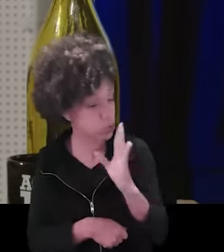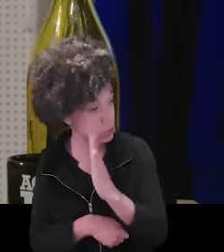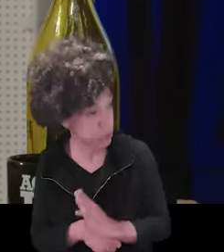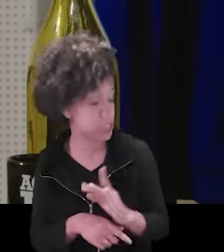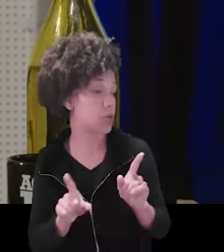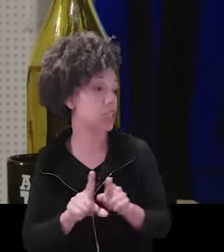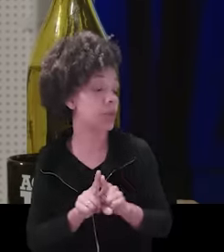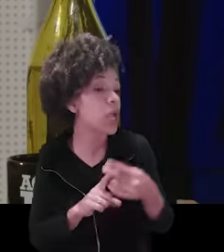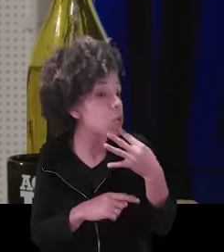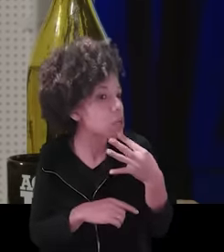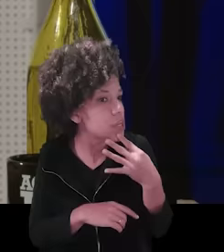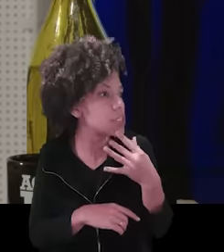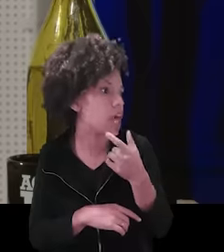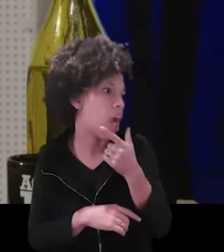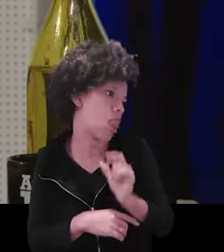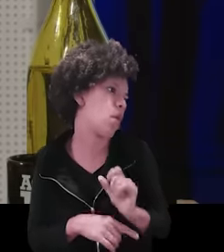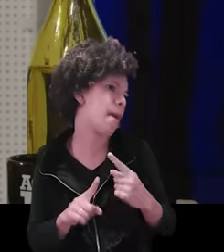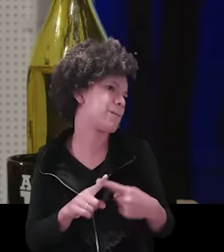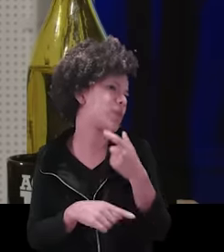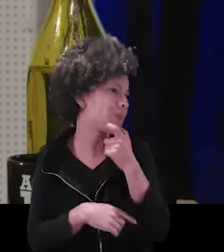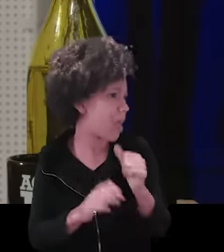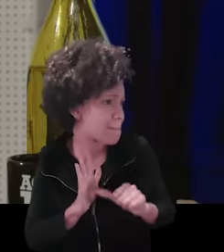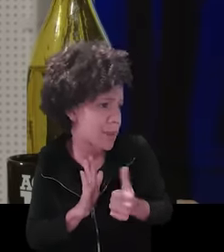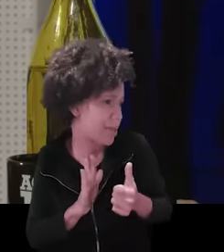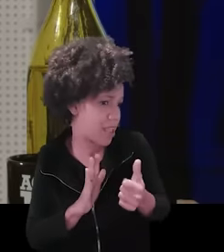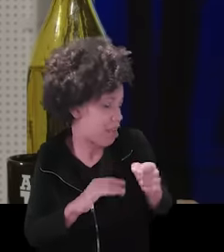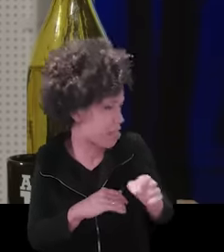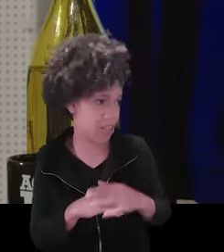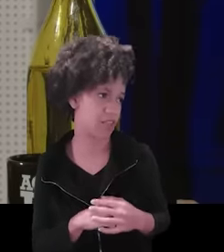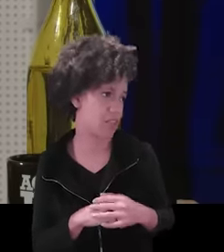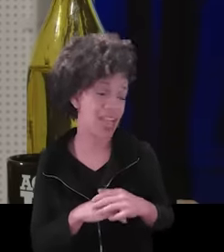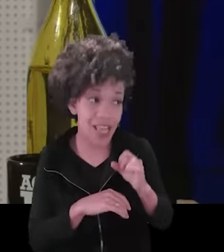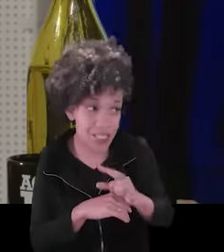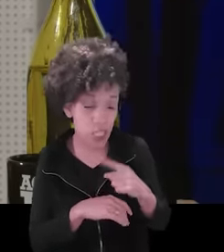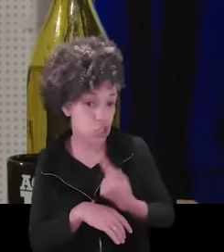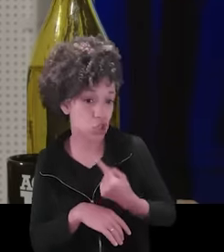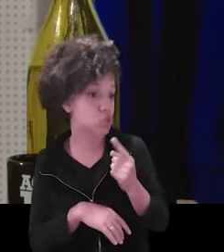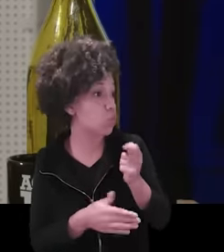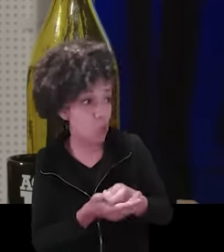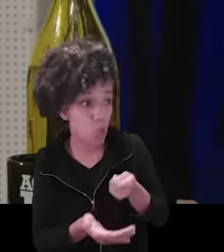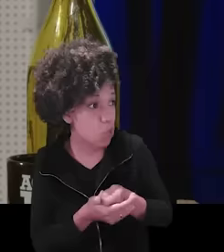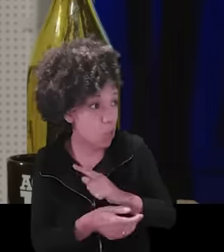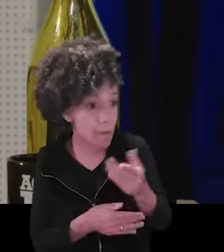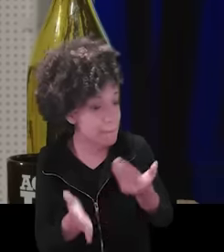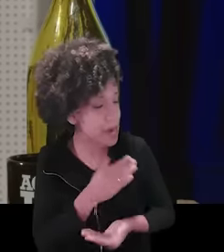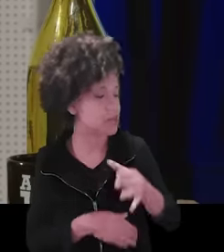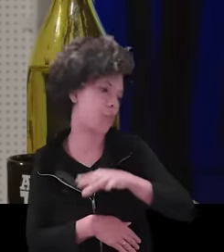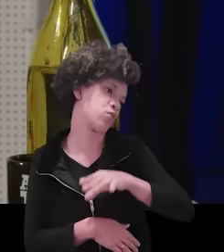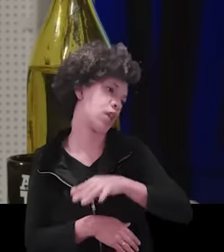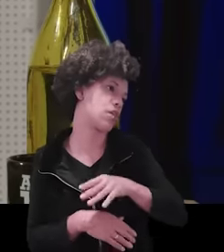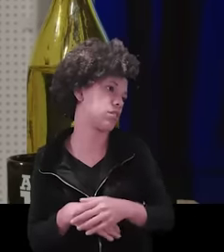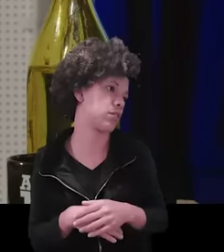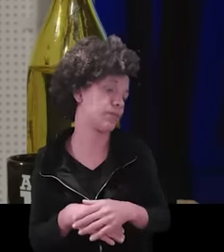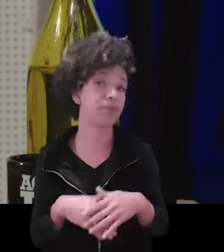vivam a cultura do Brasil e conheça o idioma porque inglês hoje é a primeira língua dele e se a gente não ficar em cima eles